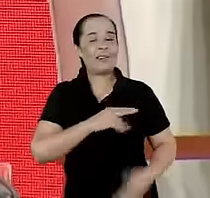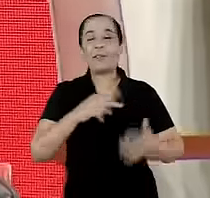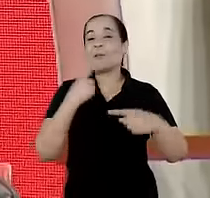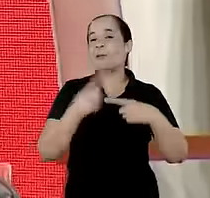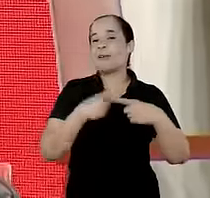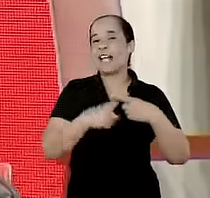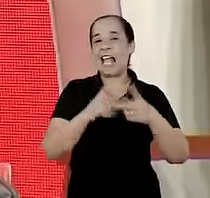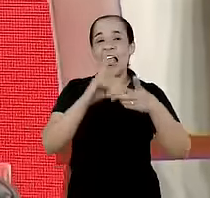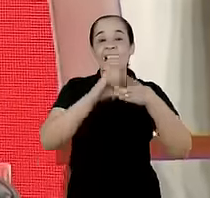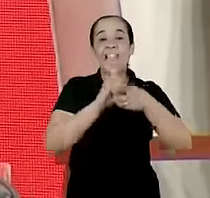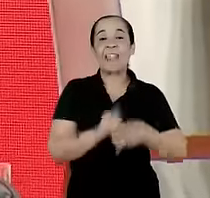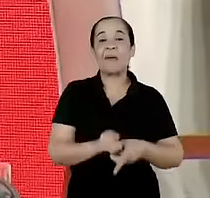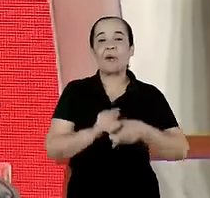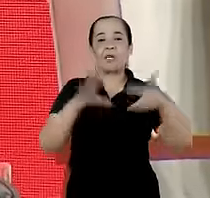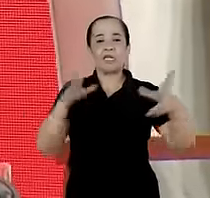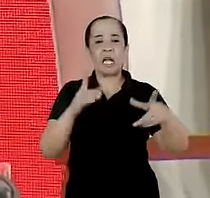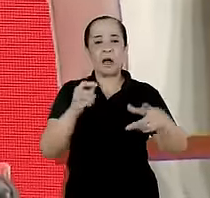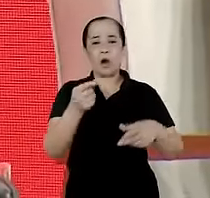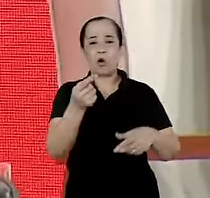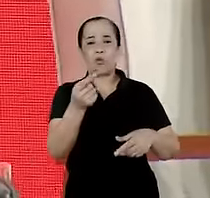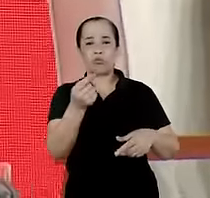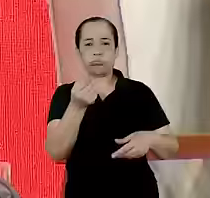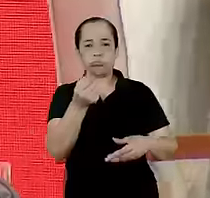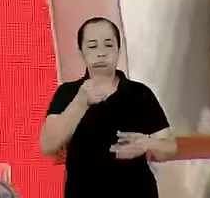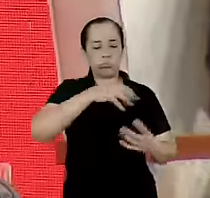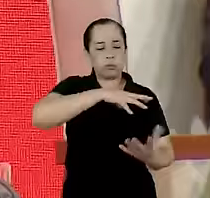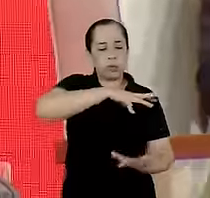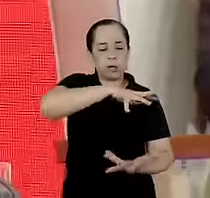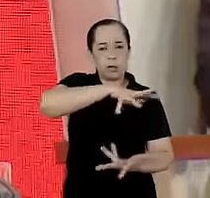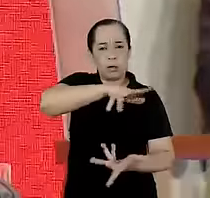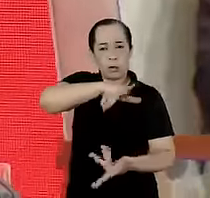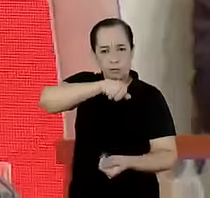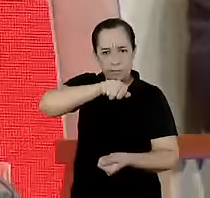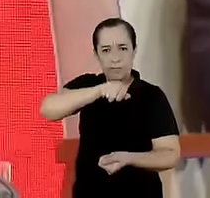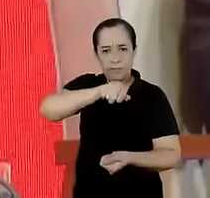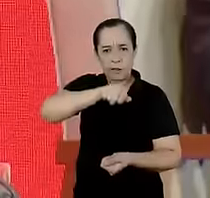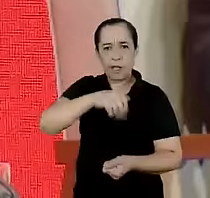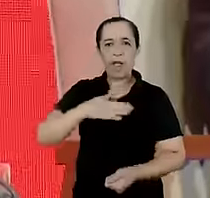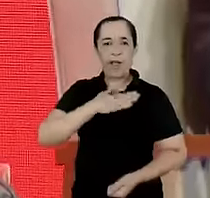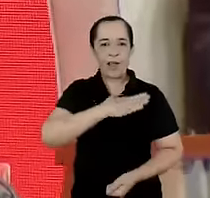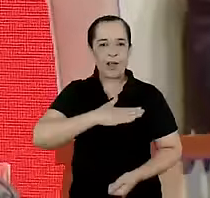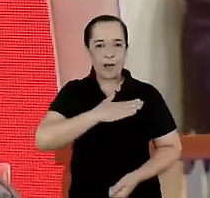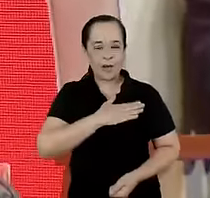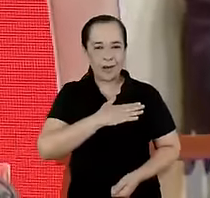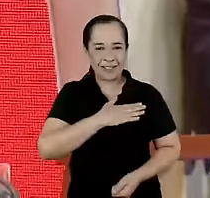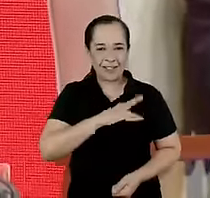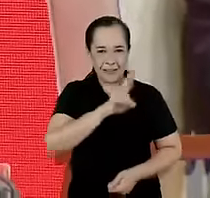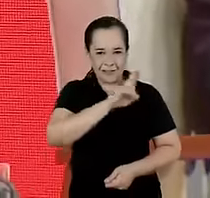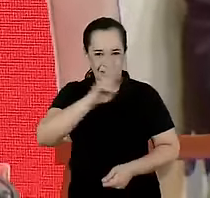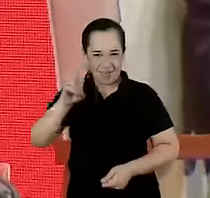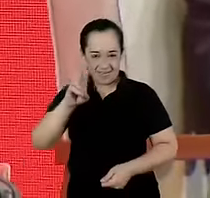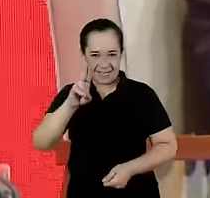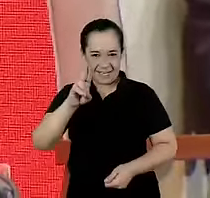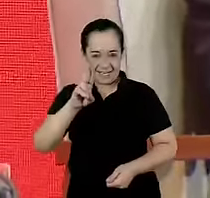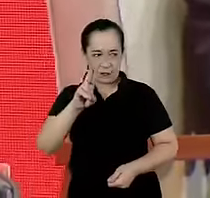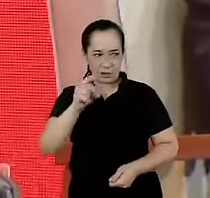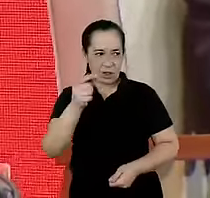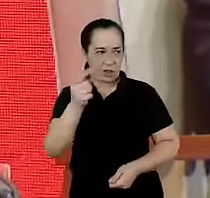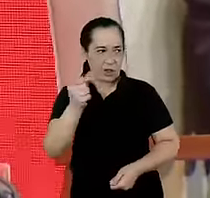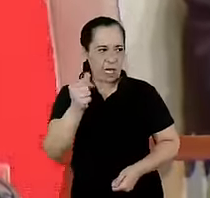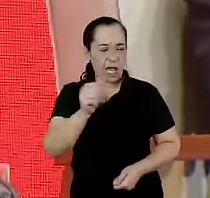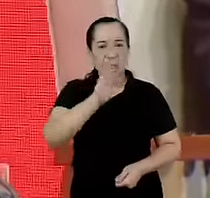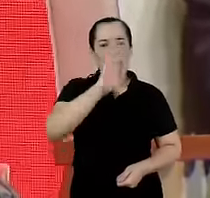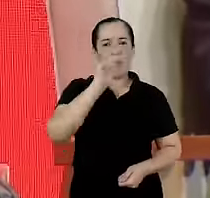Mercado de Capitais abertura do Mercado de Capitais eu gosto de chamar de mercado de capitais aberto em carinho e respeito ao nosso